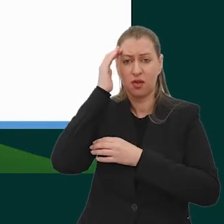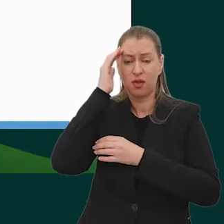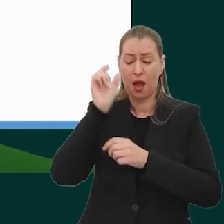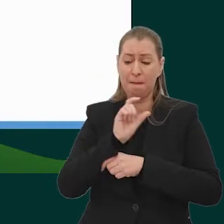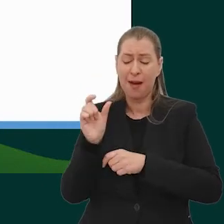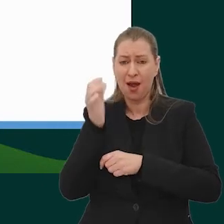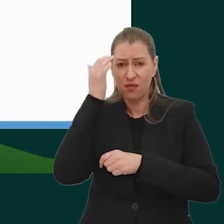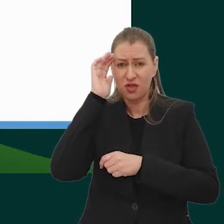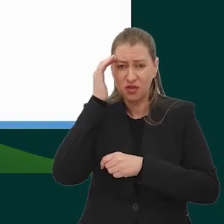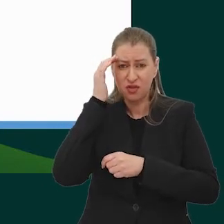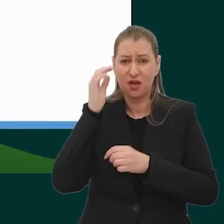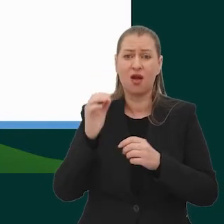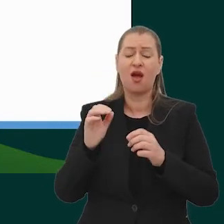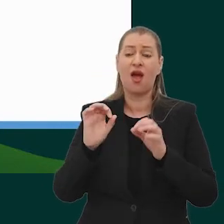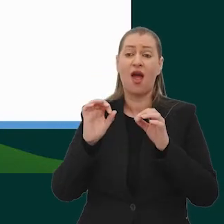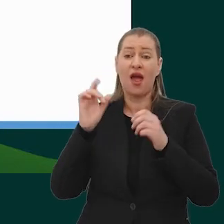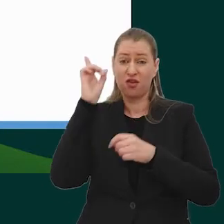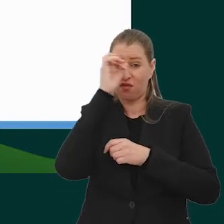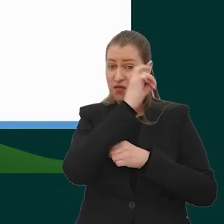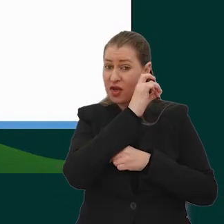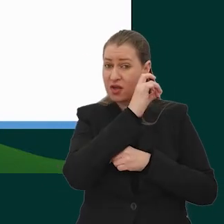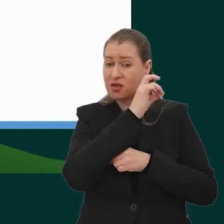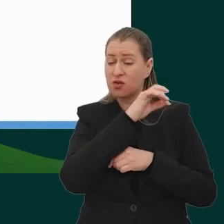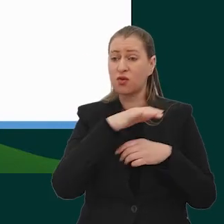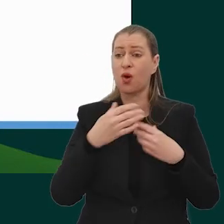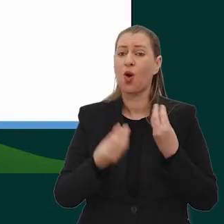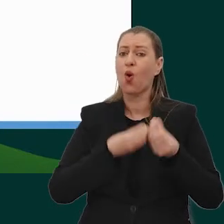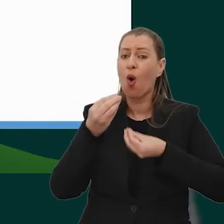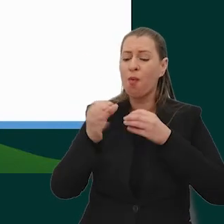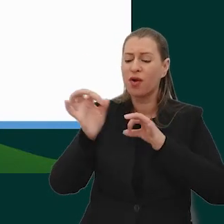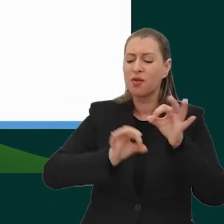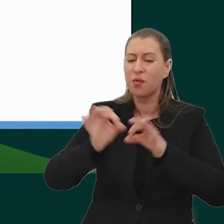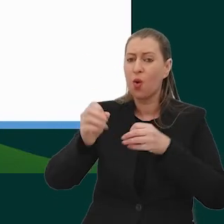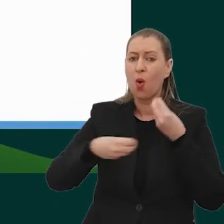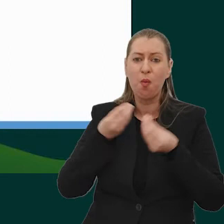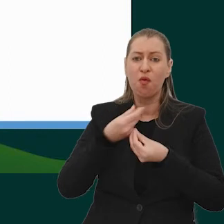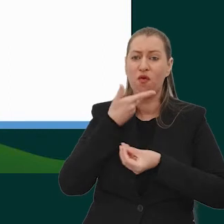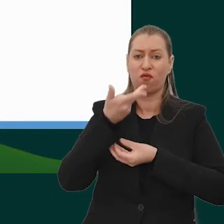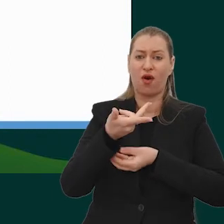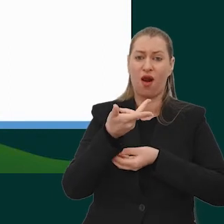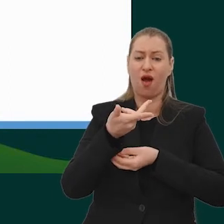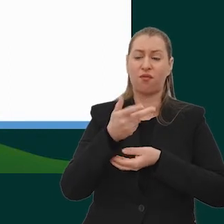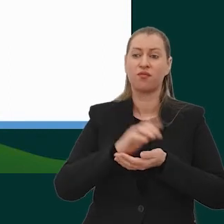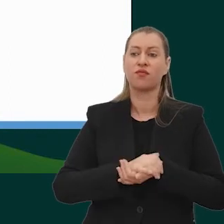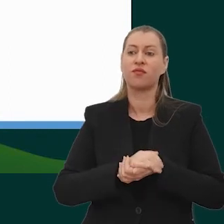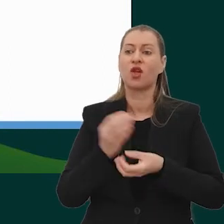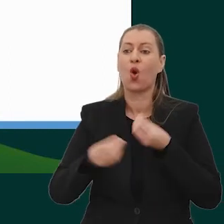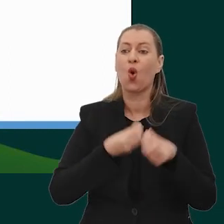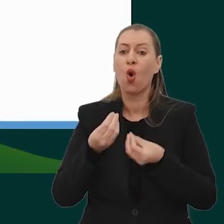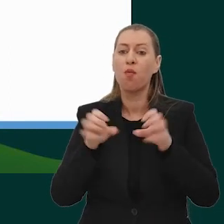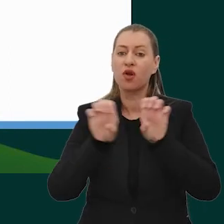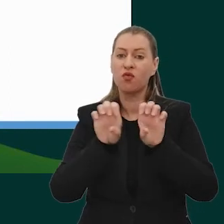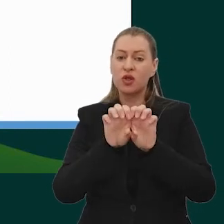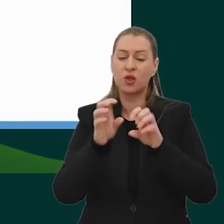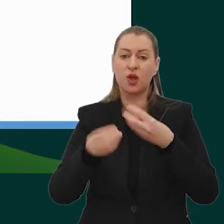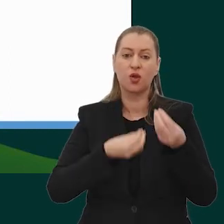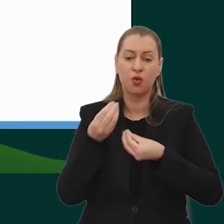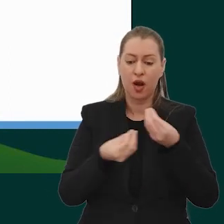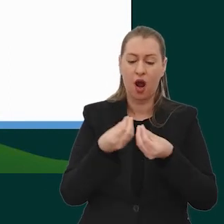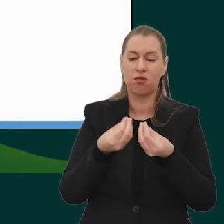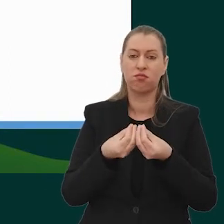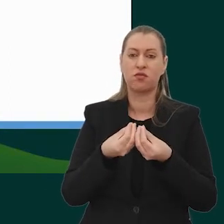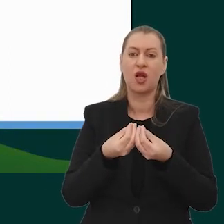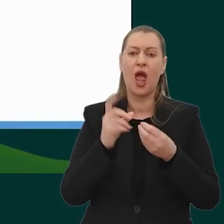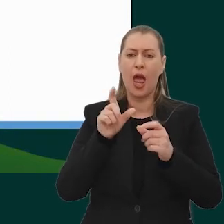são muito difíceis. Então eu tenho que fazer esse planejamento de como eu vou dizer. E depois, como eu vou estruturar? Isso vai